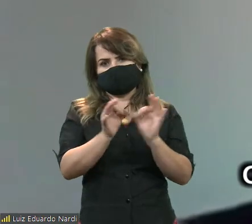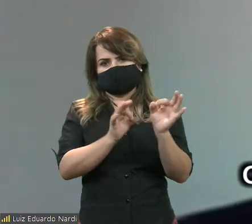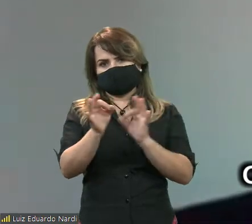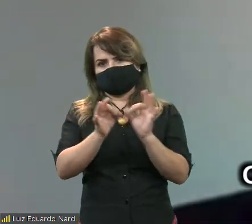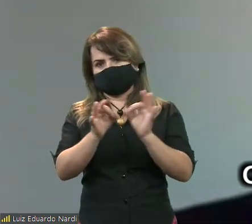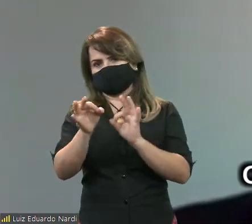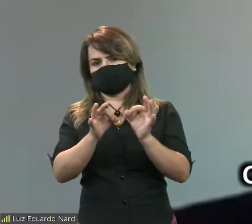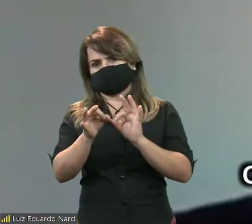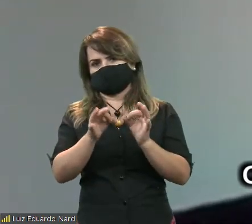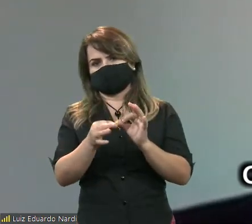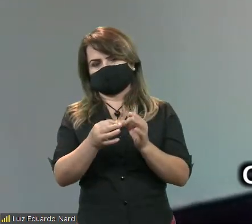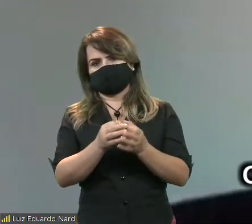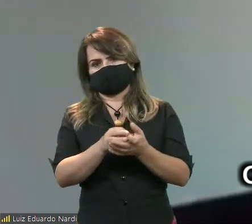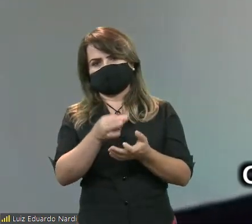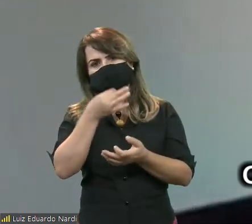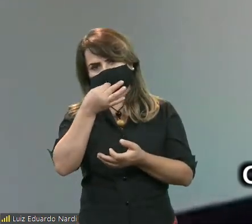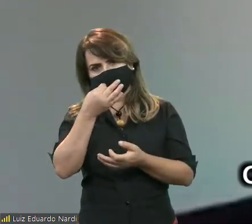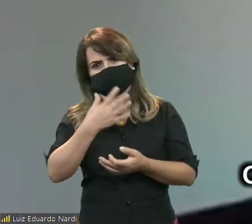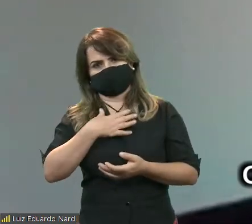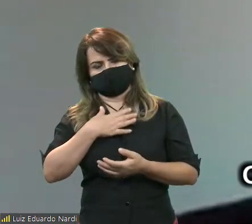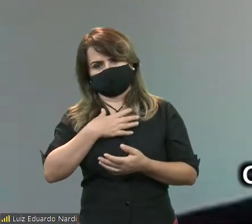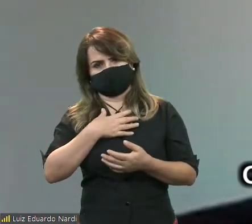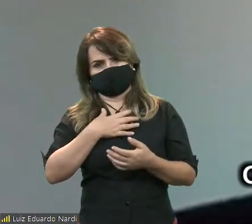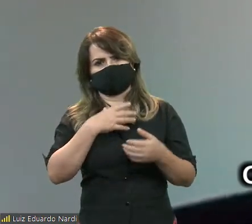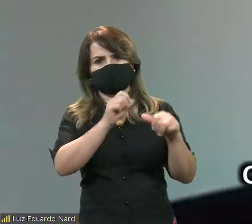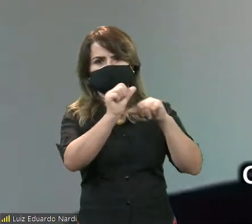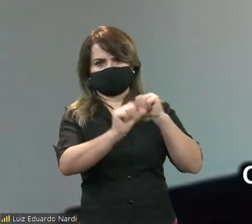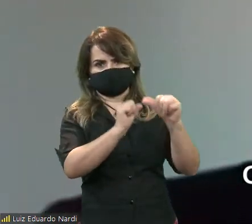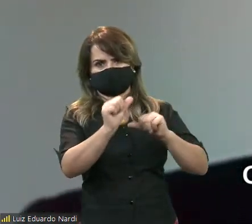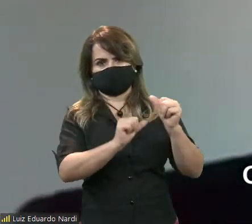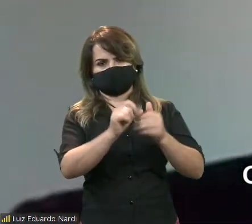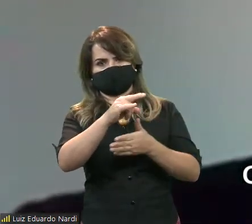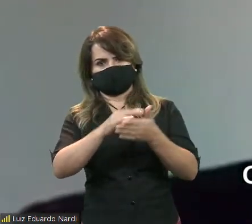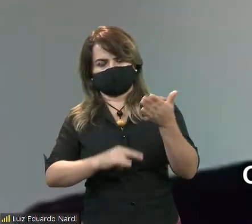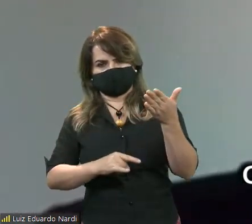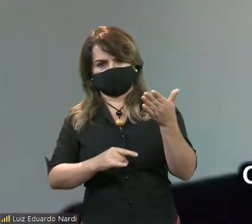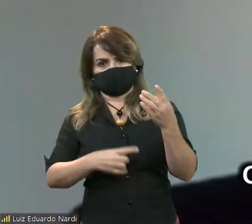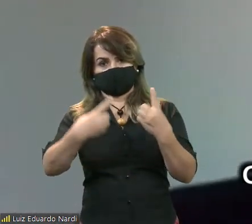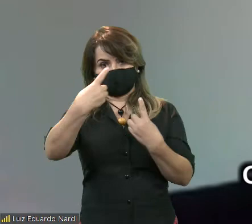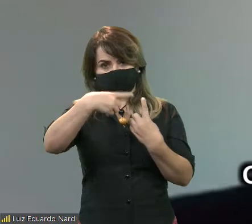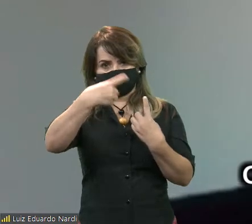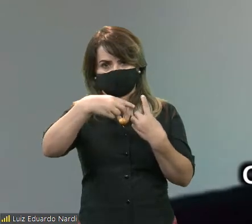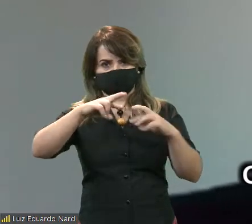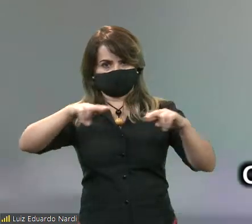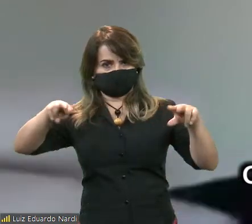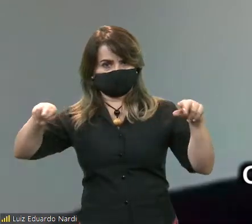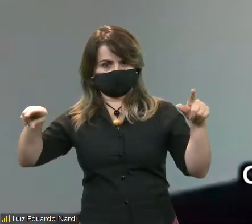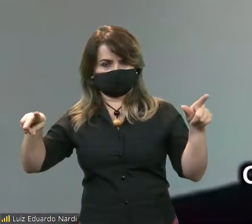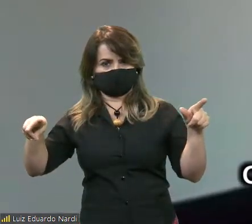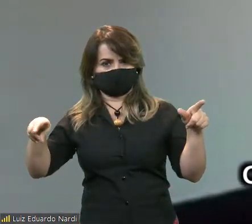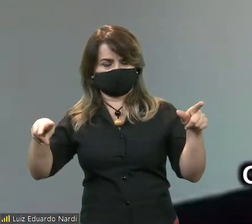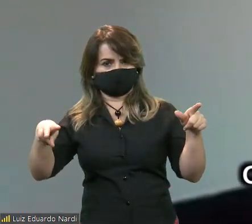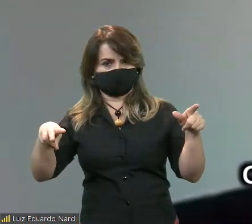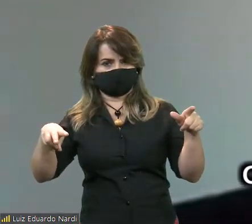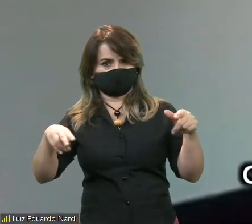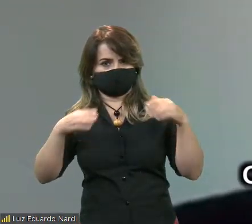pudessem mudar esse projeto, ter outro objetivo senão o de concentrar.